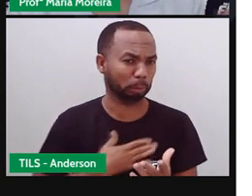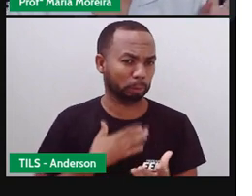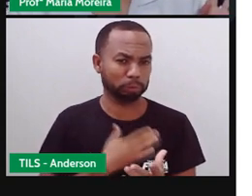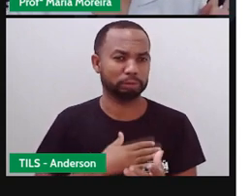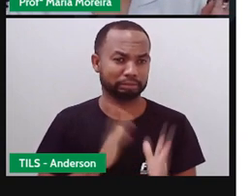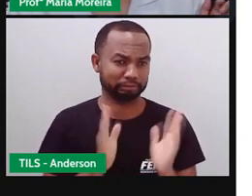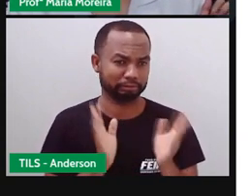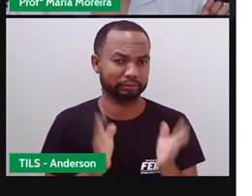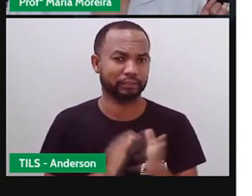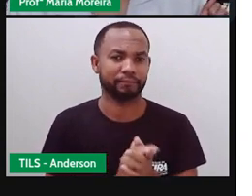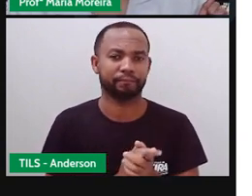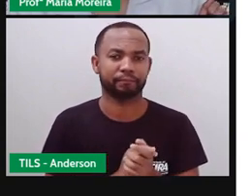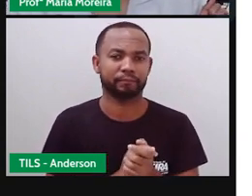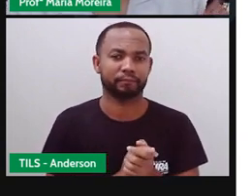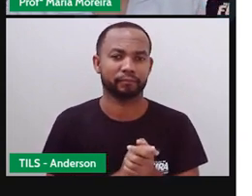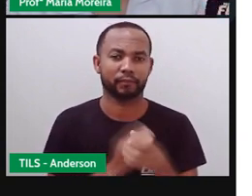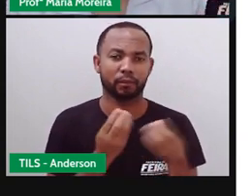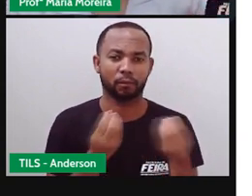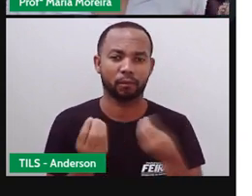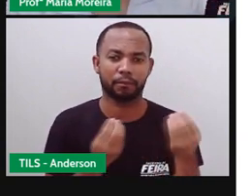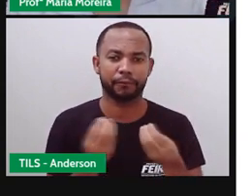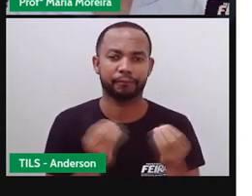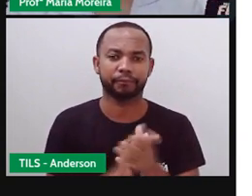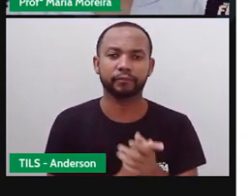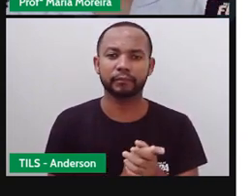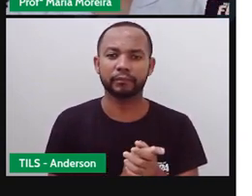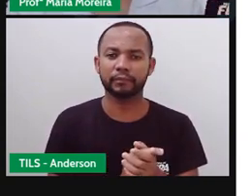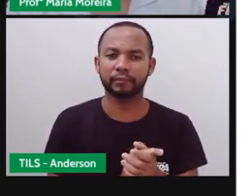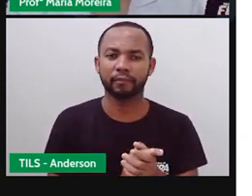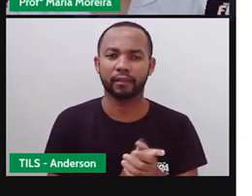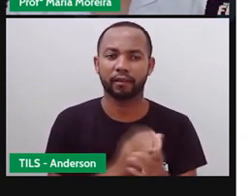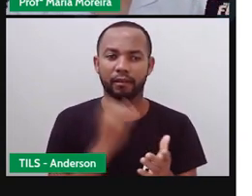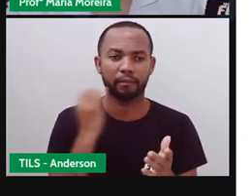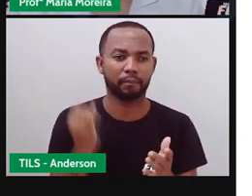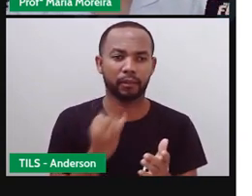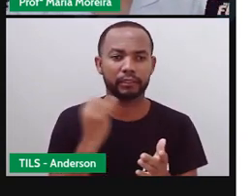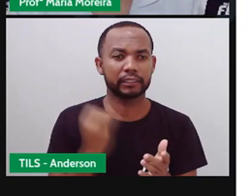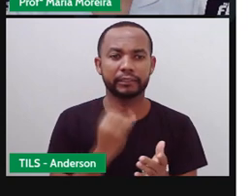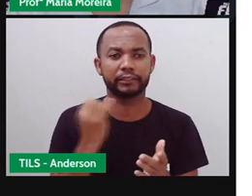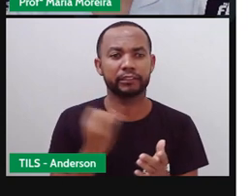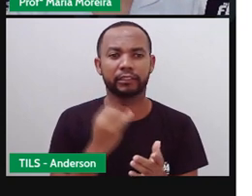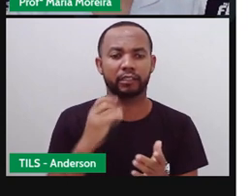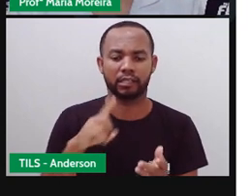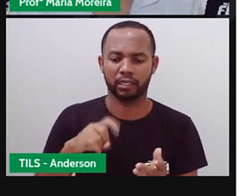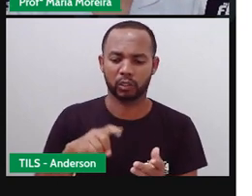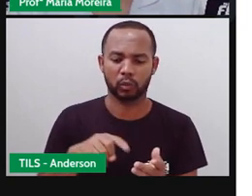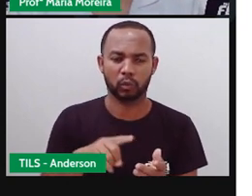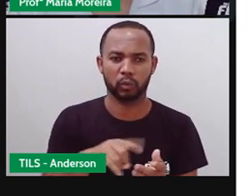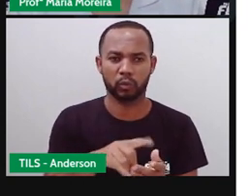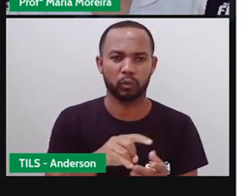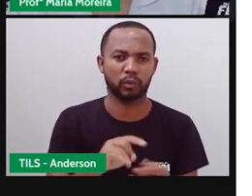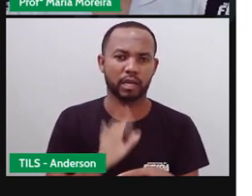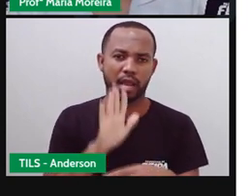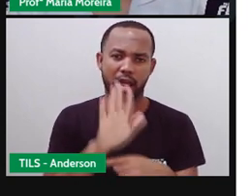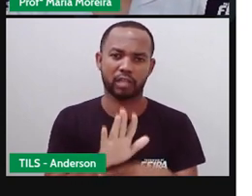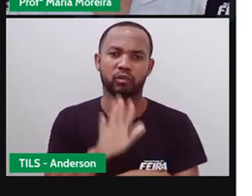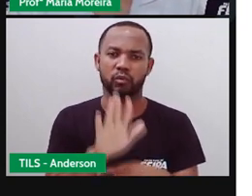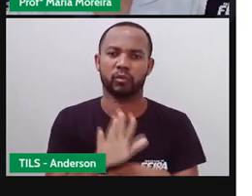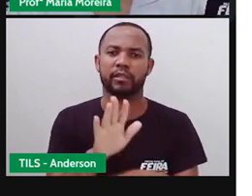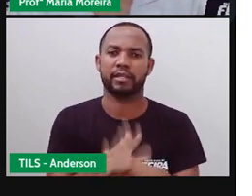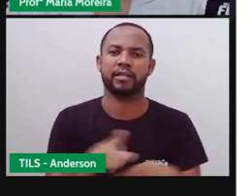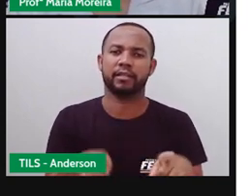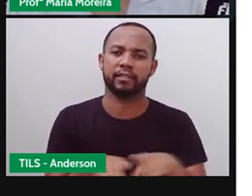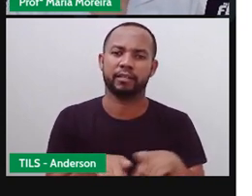vamos descobrir bom além de serem bastante importante aí para agricultura elas também contribuem para o meio